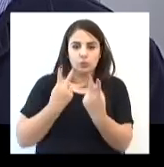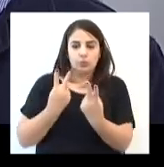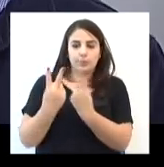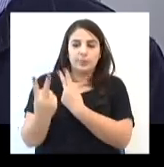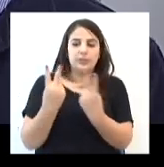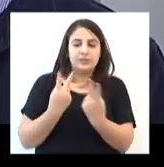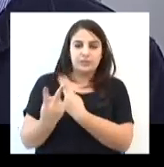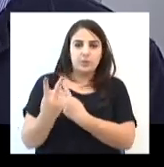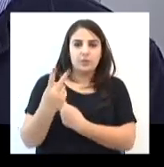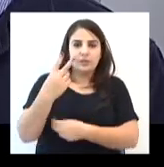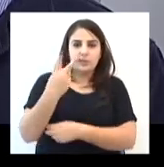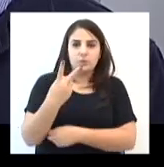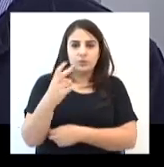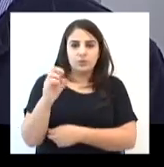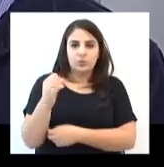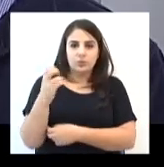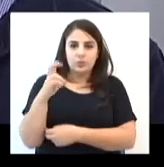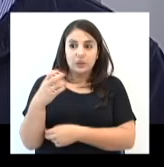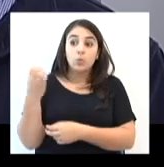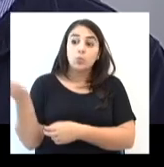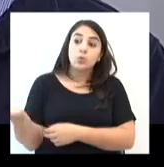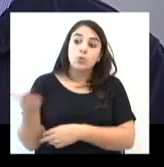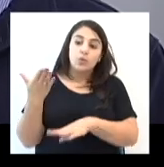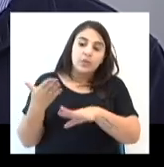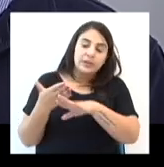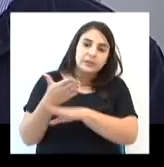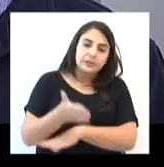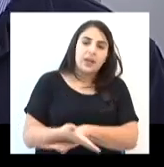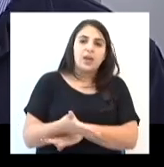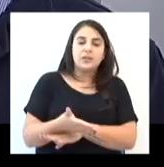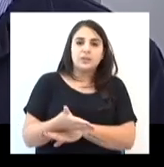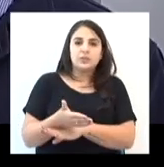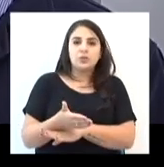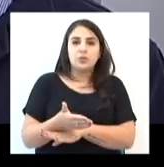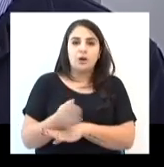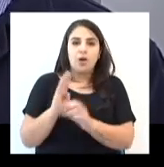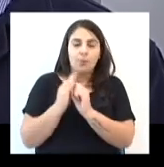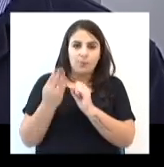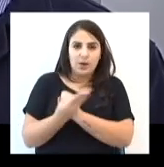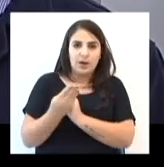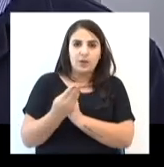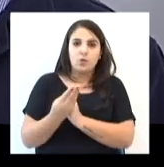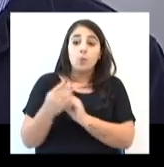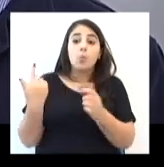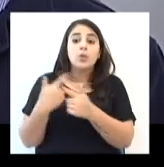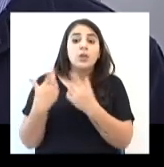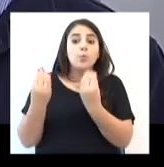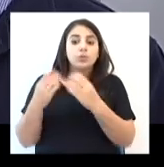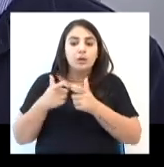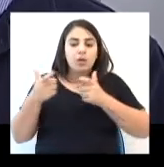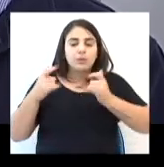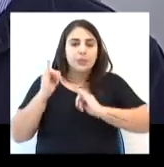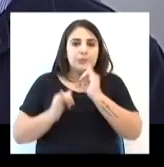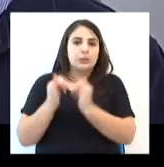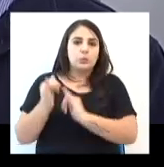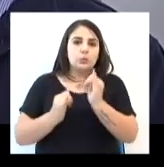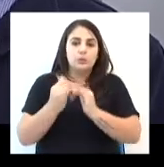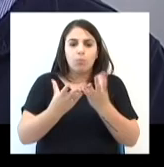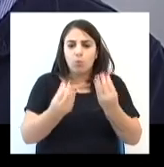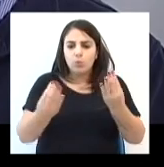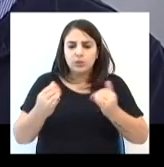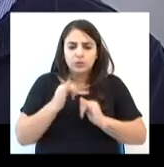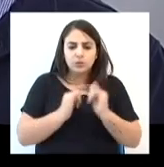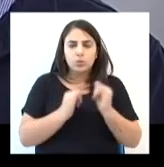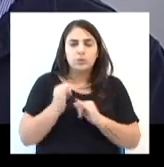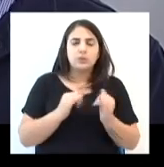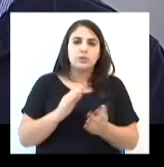BR-285, um novo acesso ao parque industrial, devido a seu crescimento hoje com novas indústrias e até o crescimento das próprias